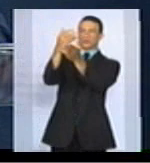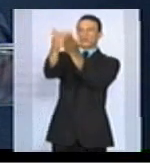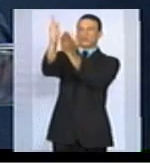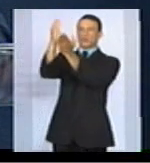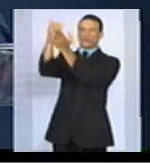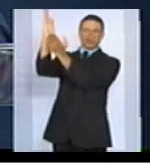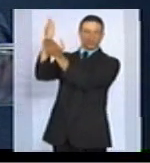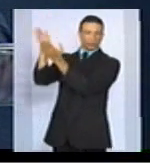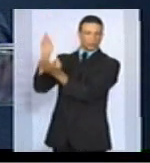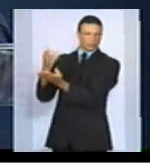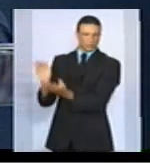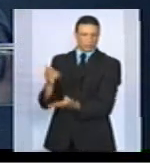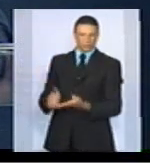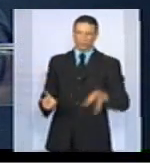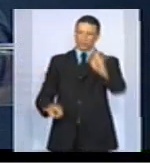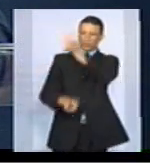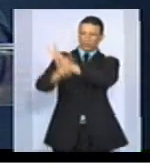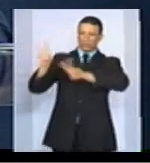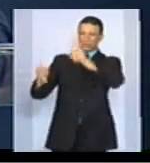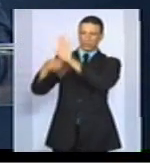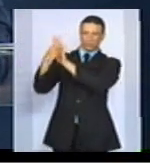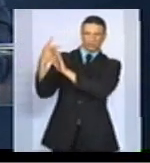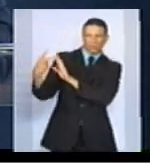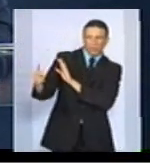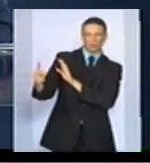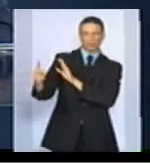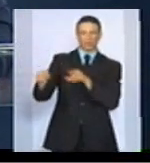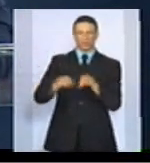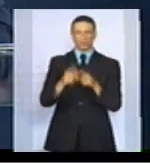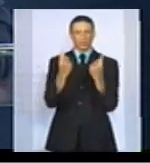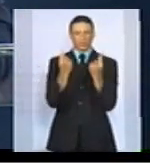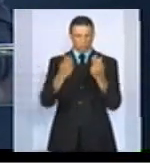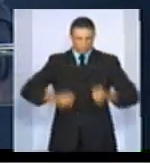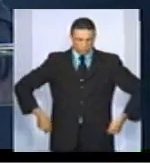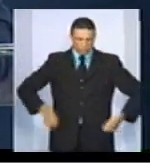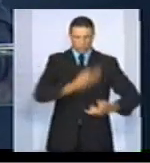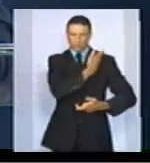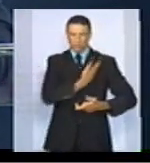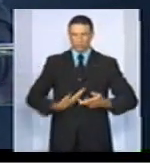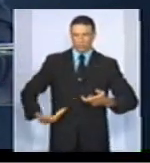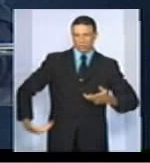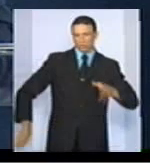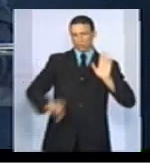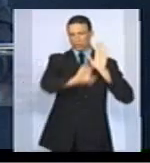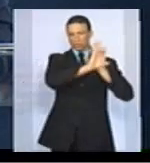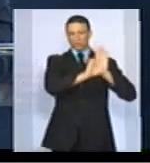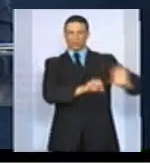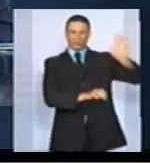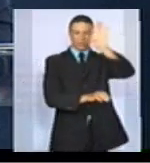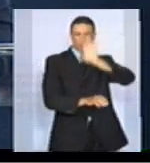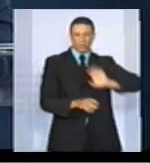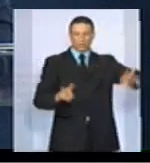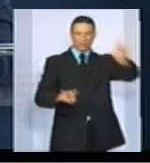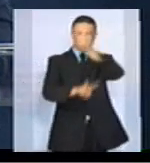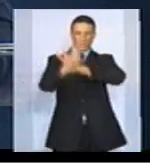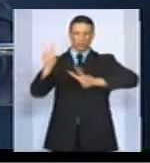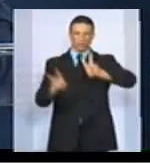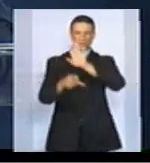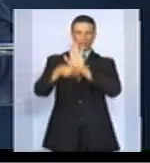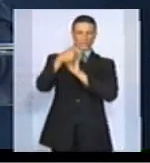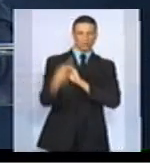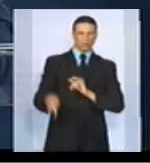investimentos no Brasil no setor do audiovisual prestigiando o uso do dinheiro público e o dirigismo estatal na produção do audiovisual brasileiro